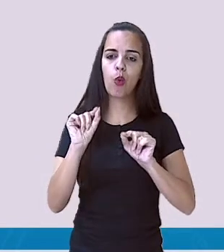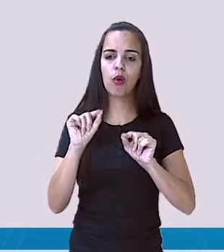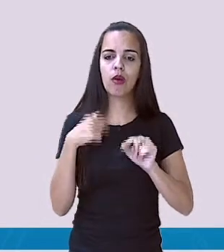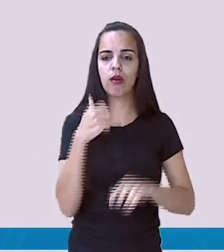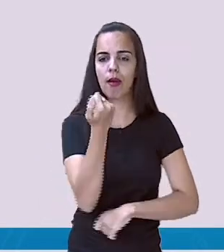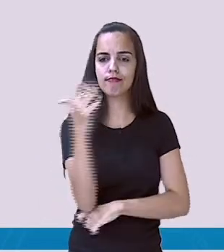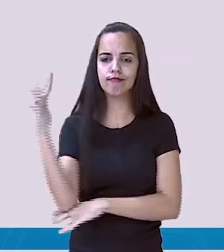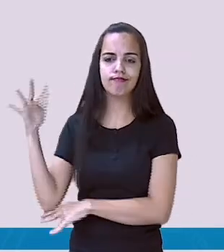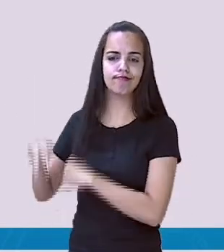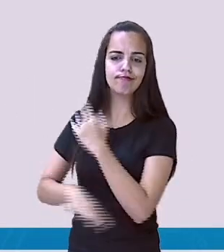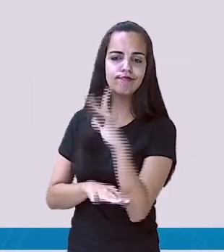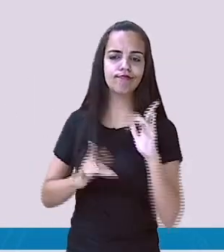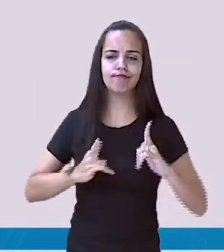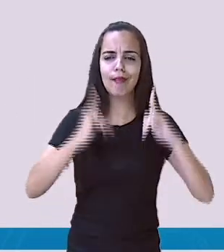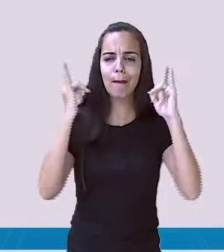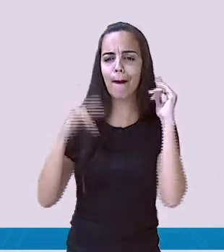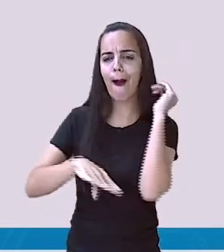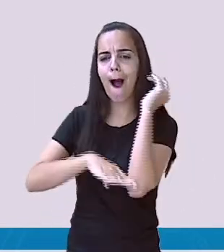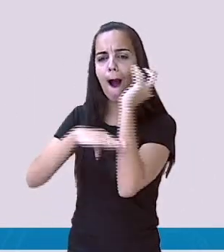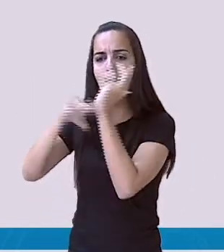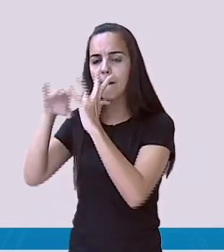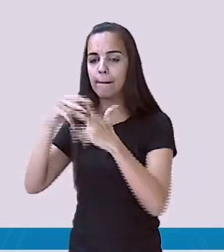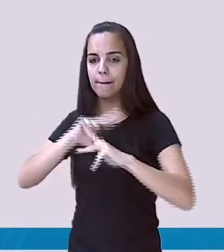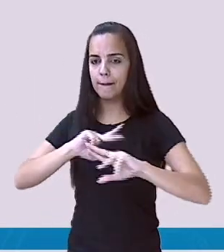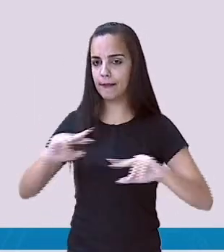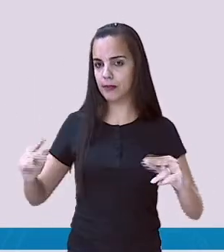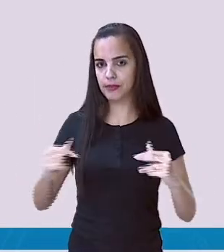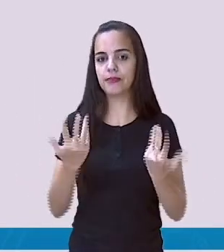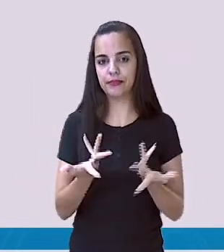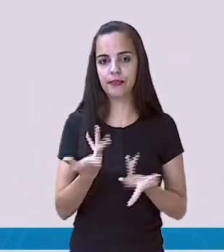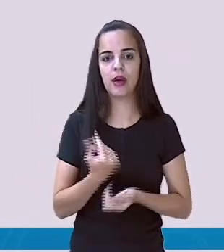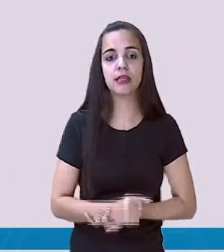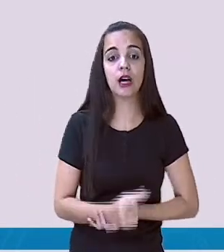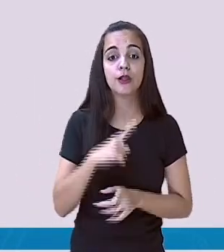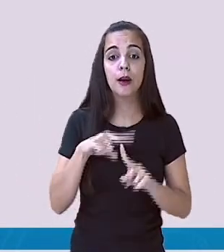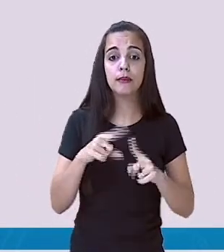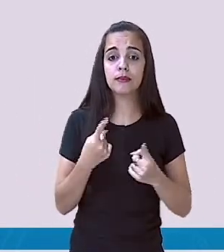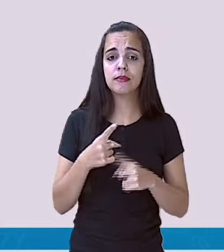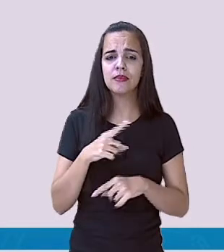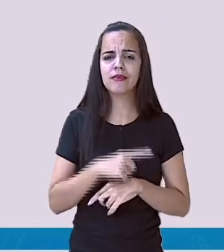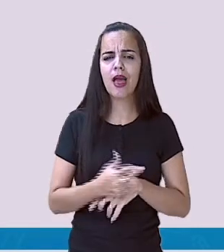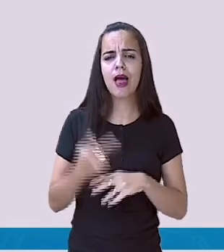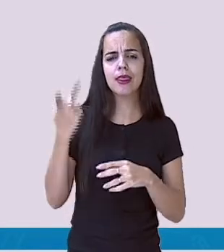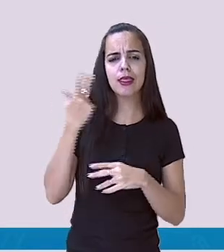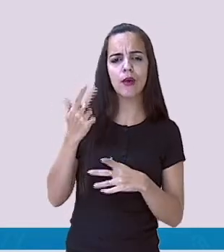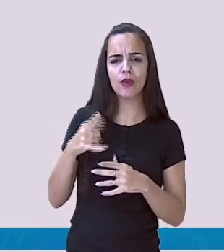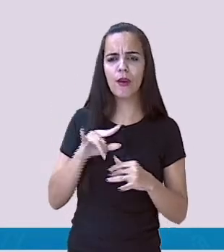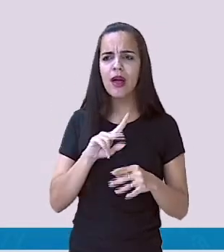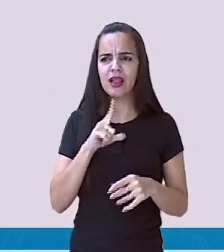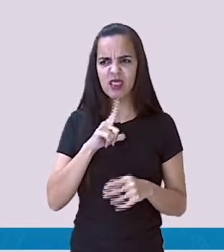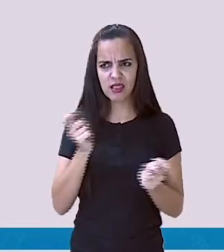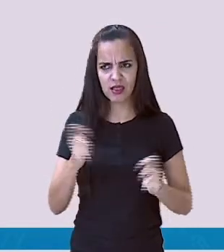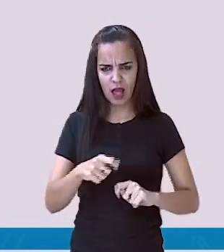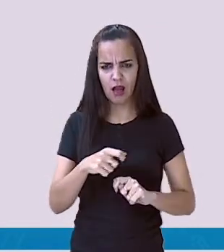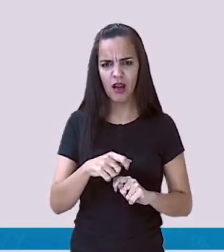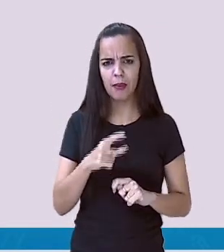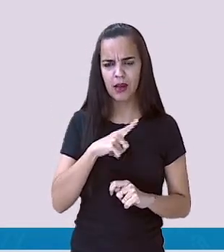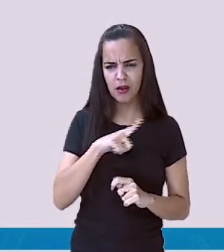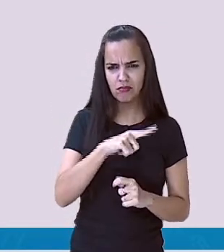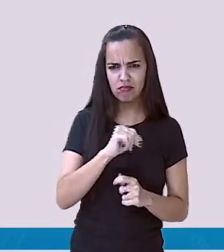paisagem humanizada. A paisagem natural é aquela que não sofreu interação humana, que